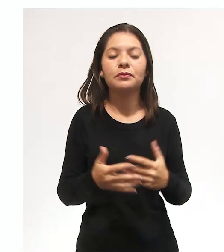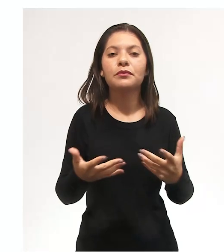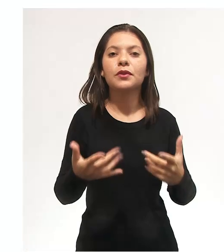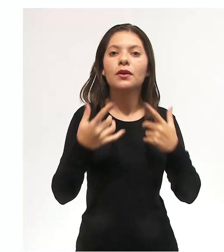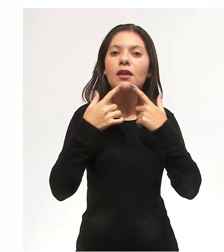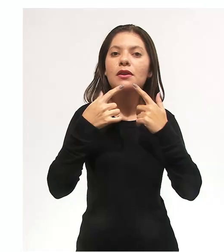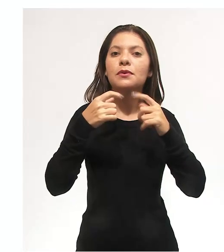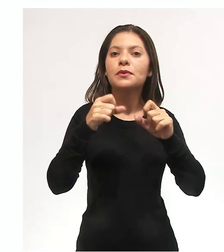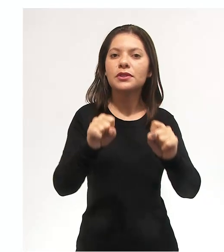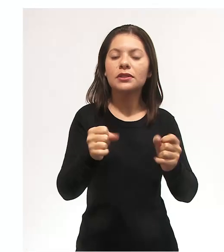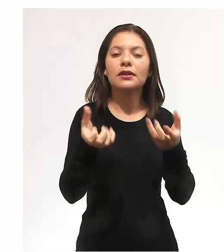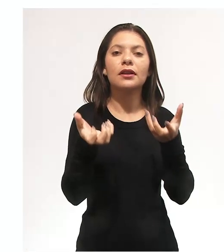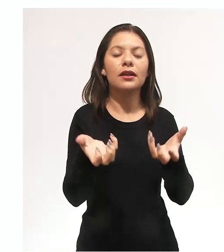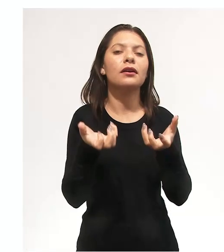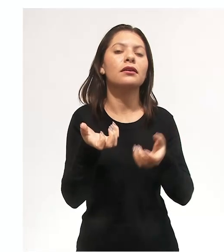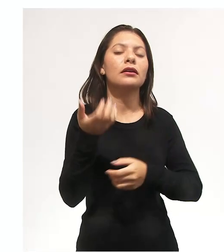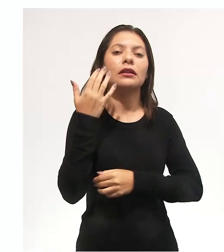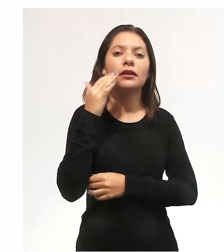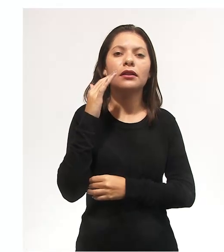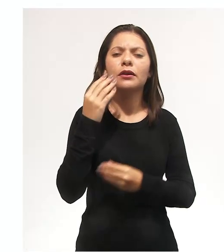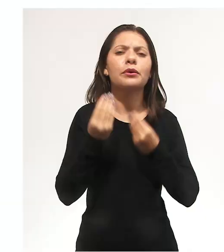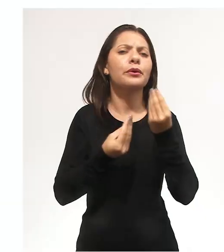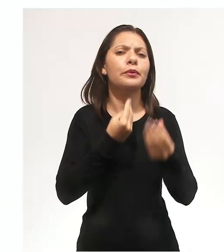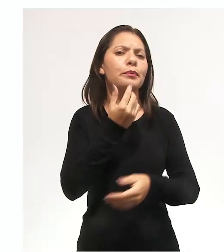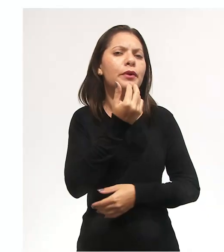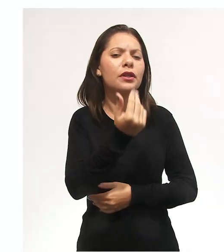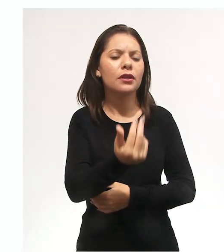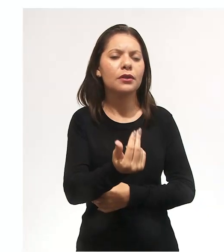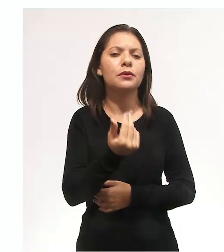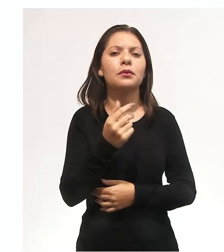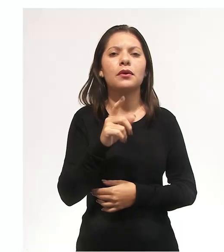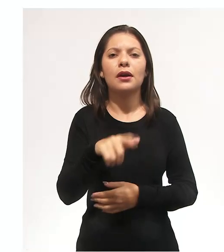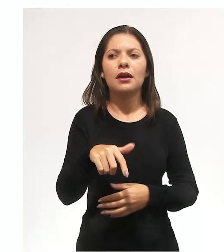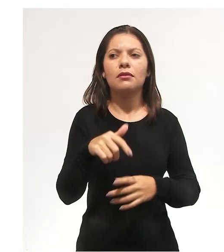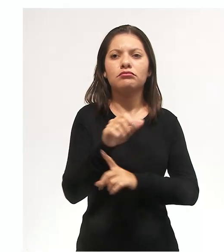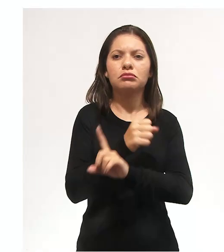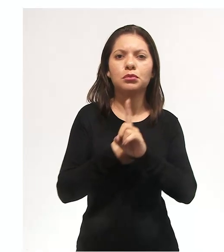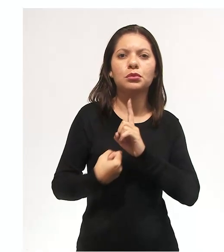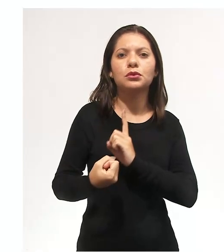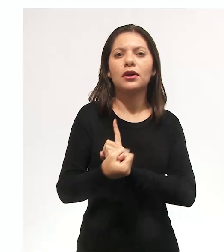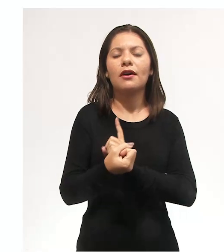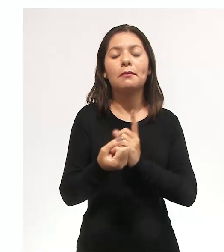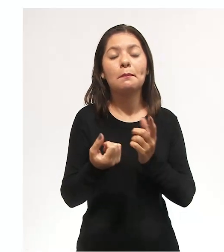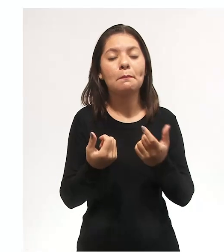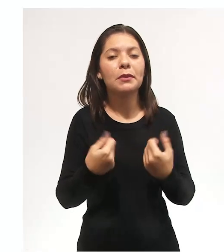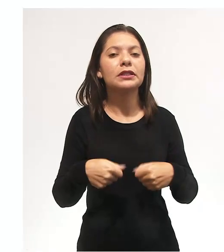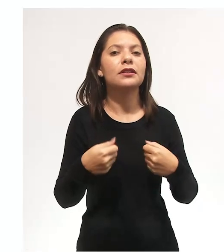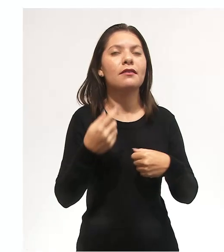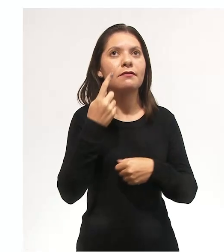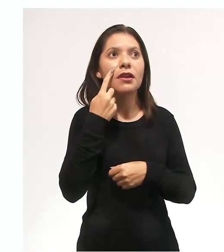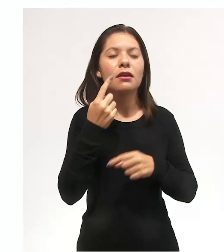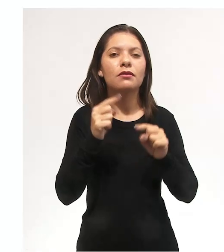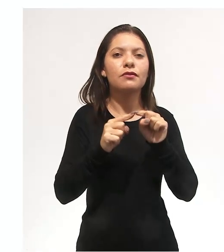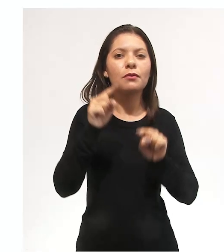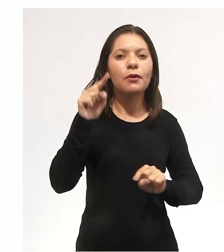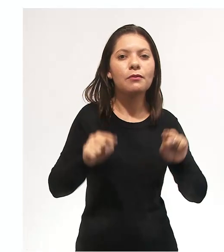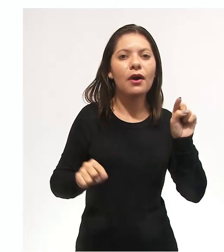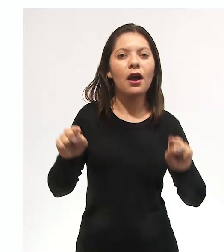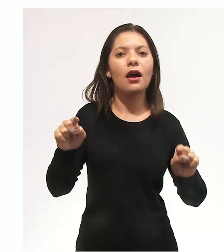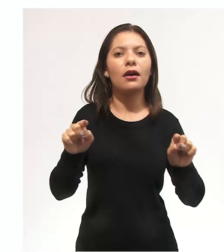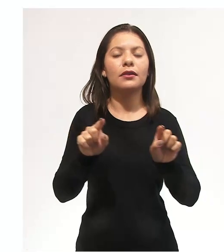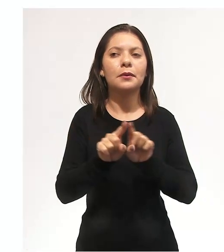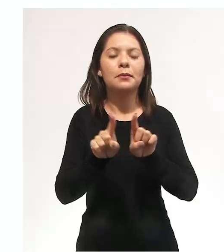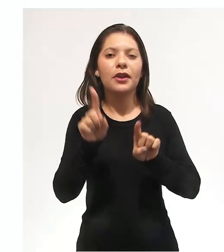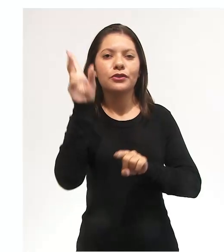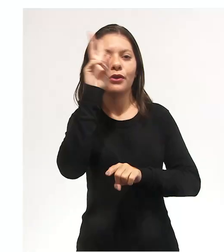busca compreender como a língua funciona na prática social, considerando sua estrutura, variações e mudanças